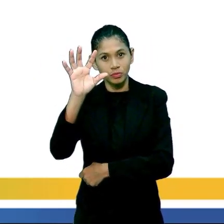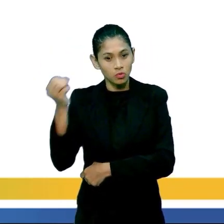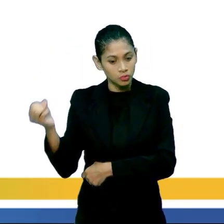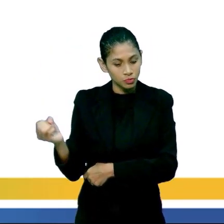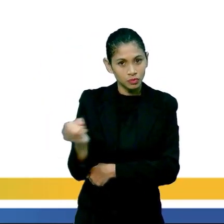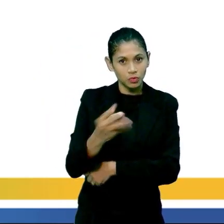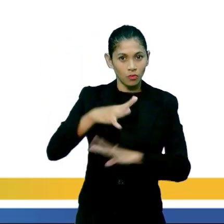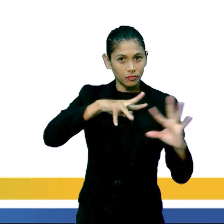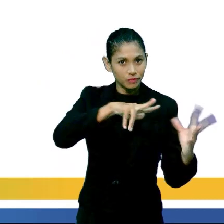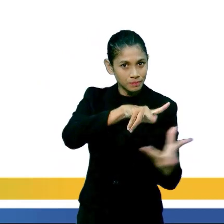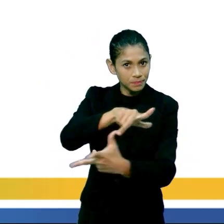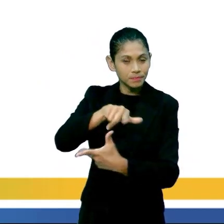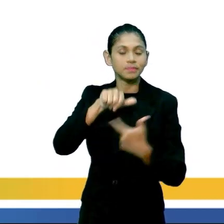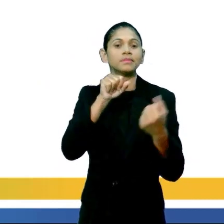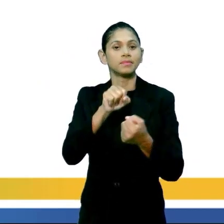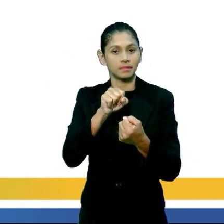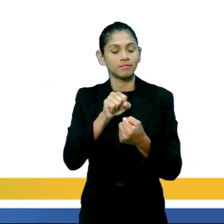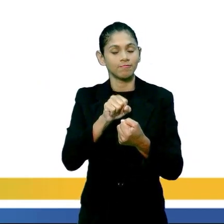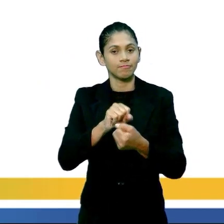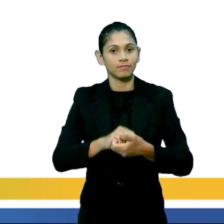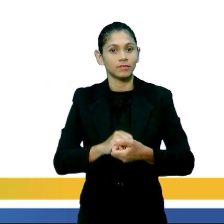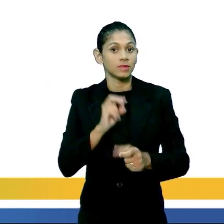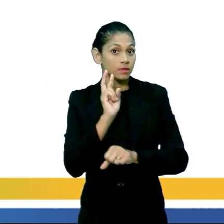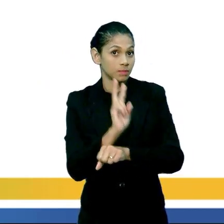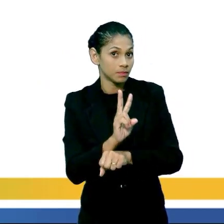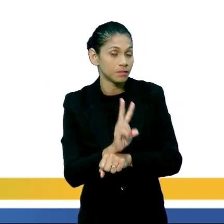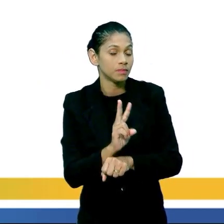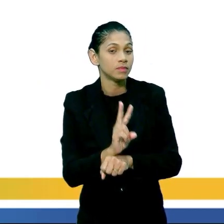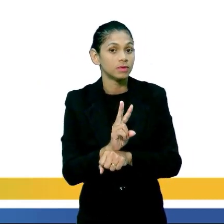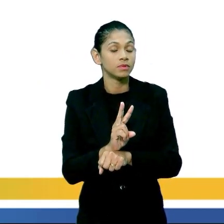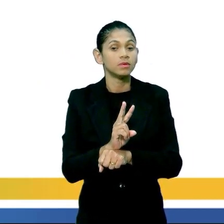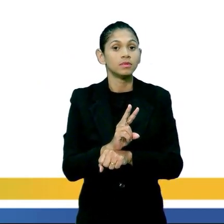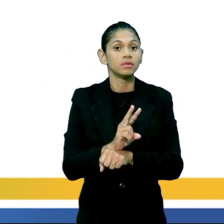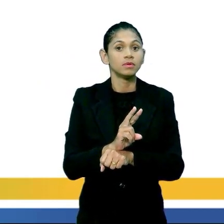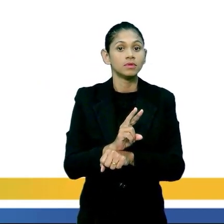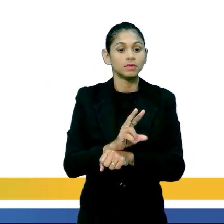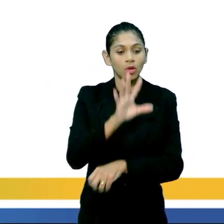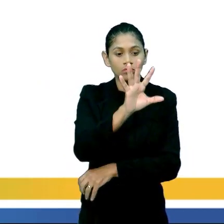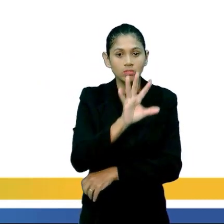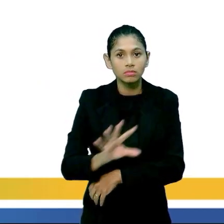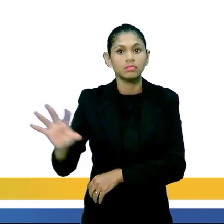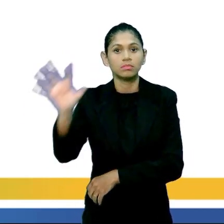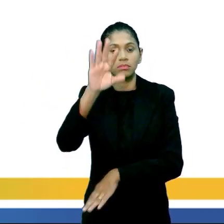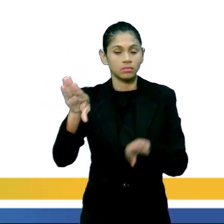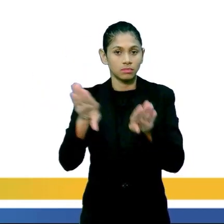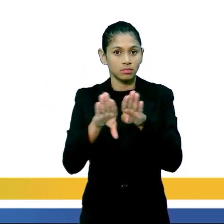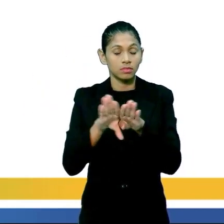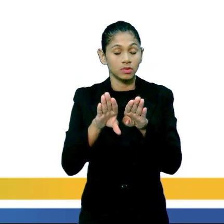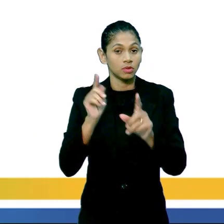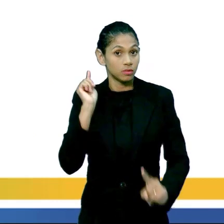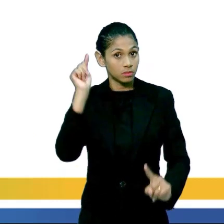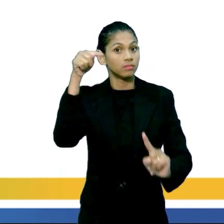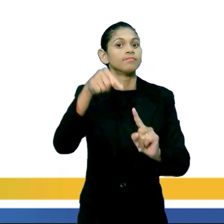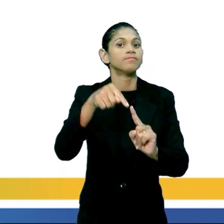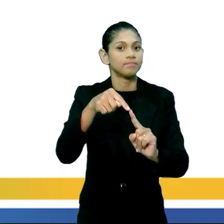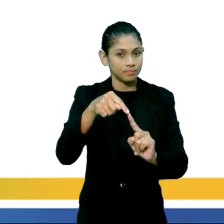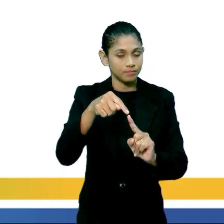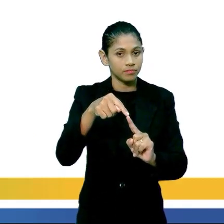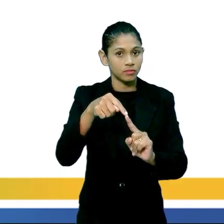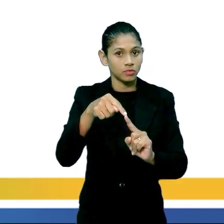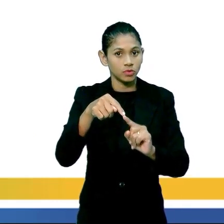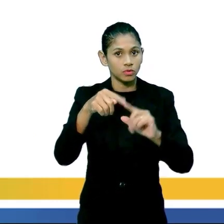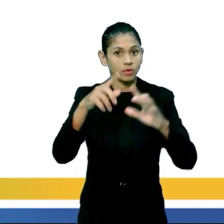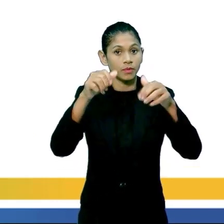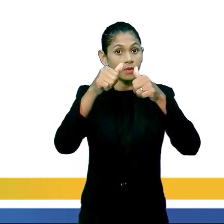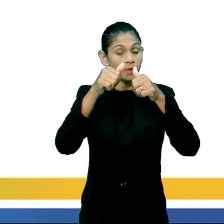de torná-la lucrativa, além de proteger o território. Então, esses eram os objetivos das capitanias hereditárias: